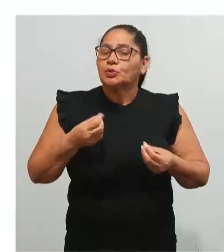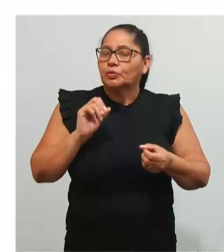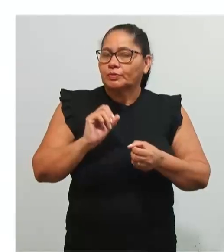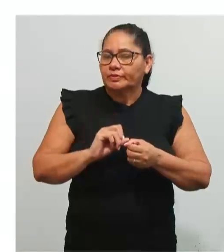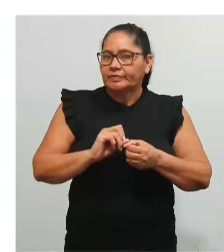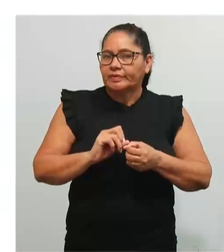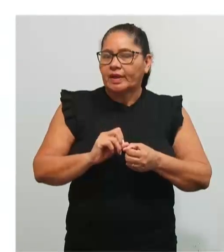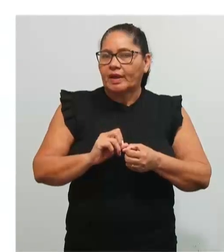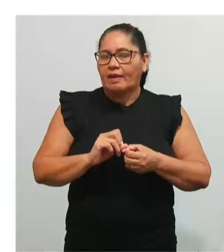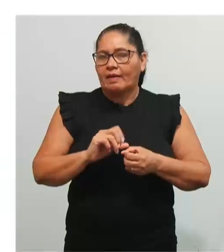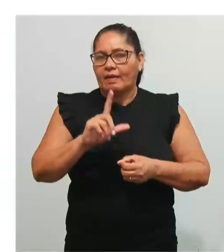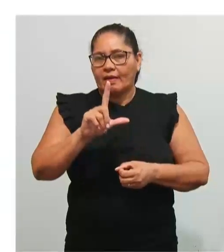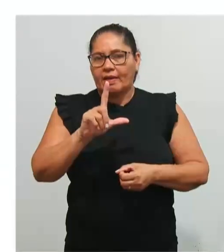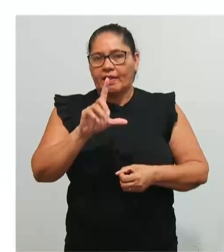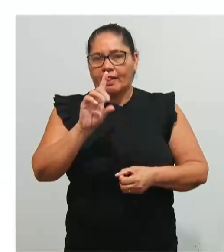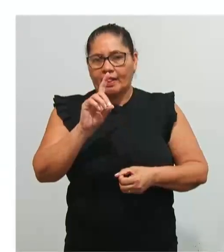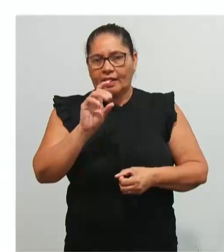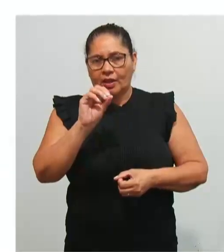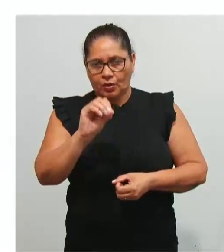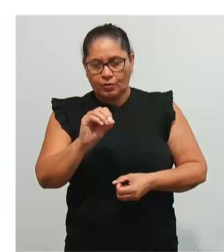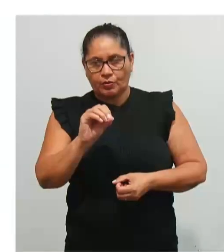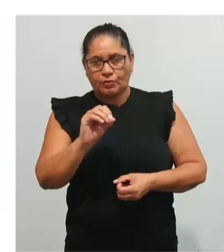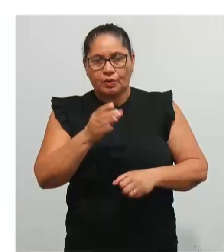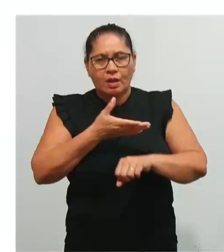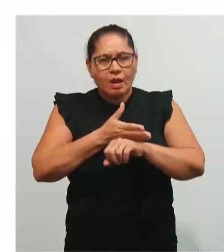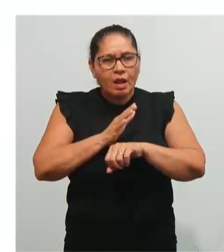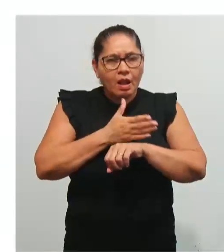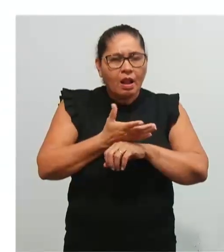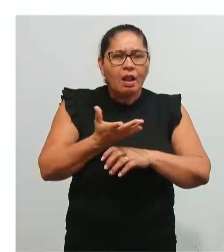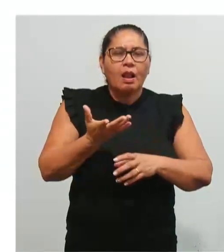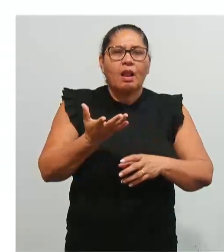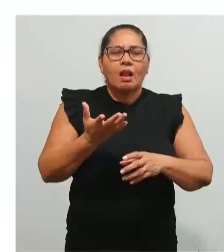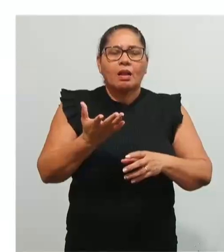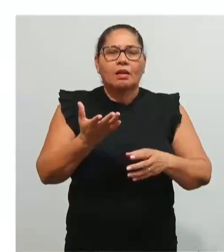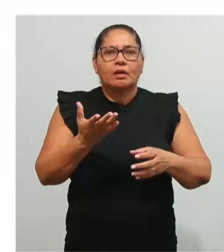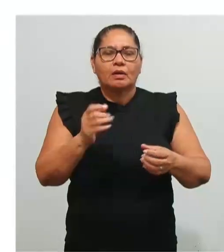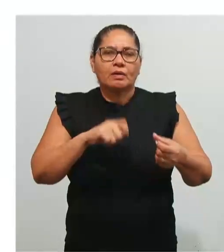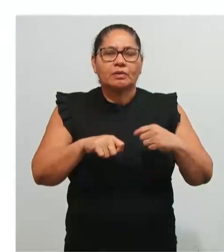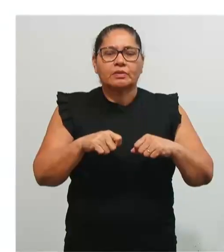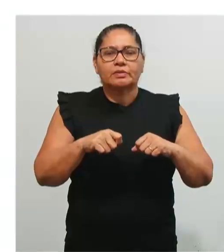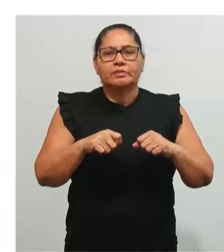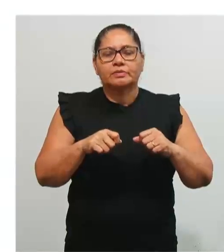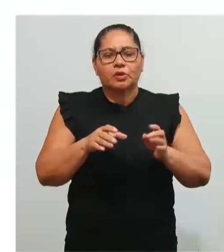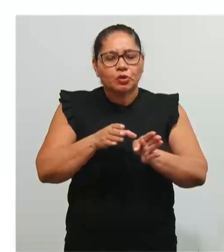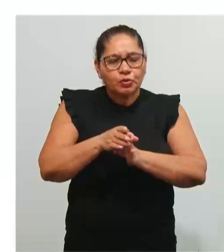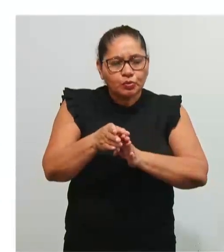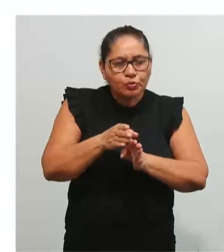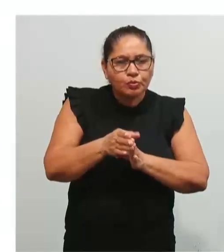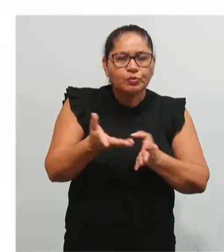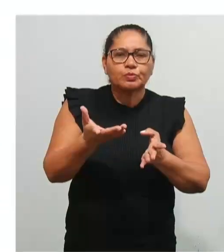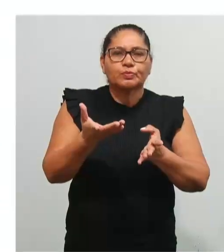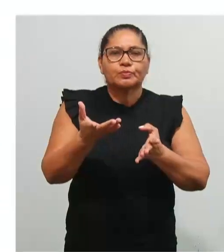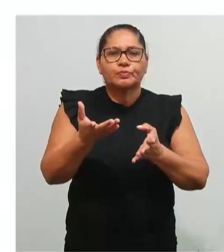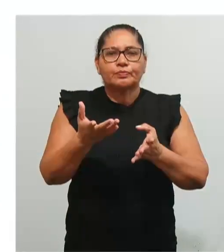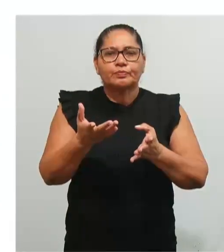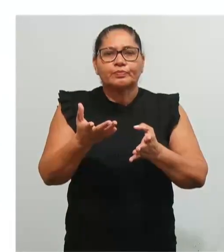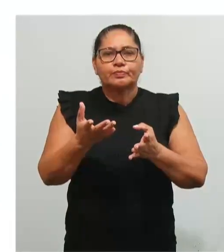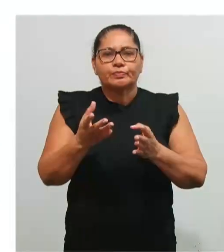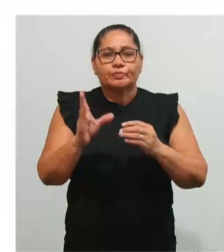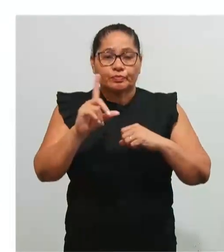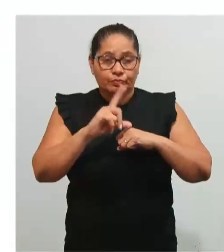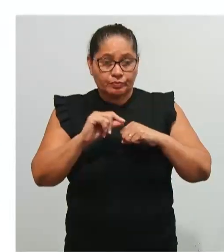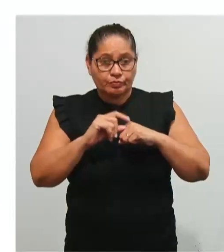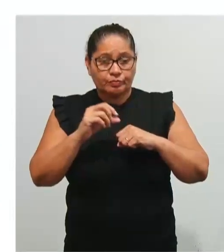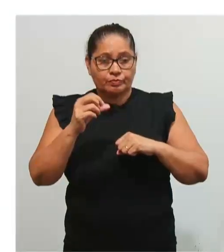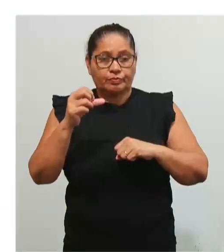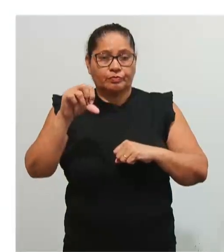LDO. Se for o caso, indicar se foram adotadas as medidas corretivas preventivas previstas no artigo 9º